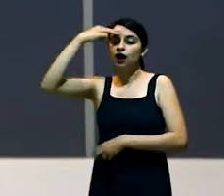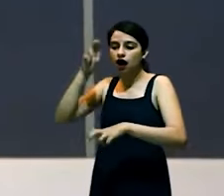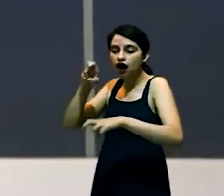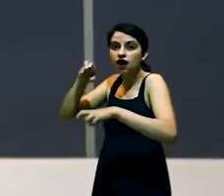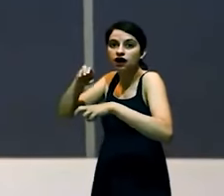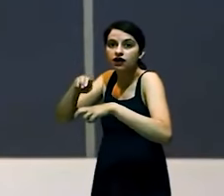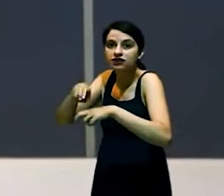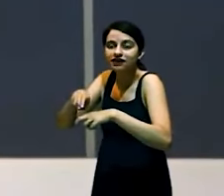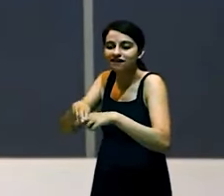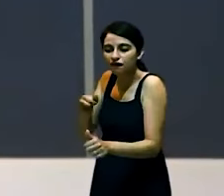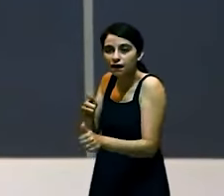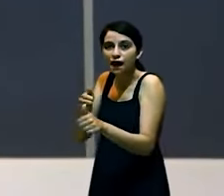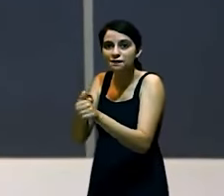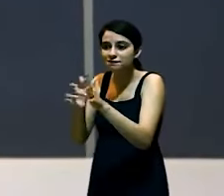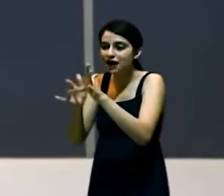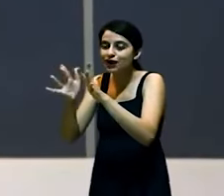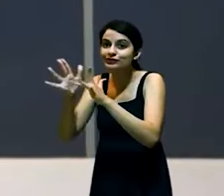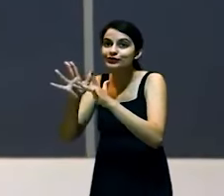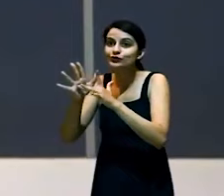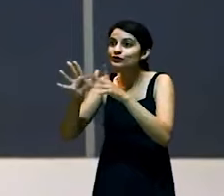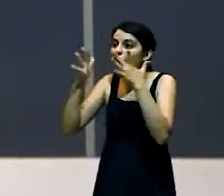enquanto o Senhor está ensinando.